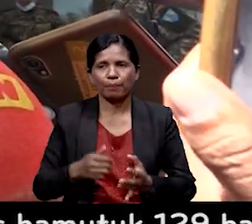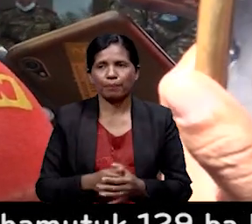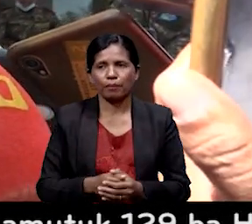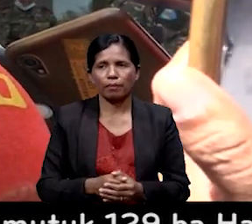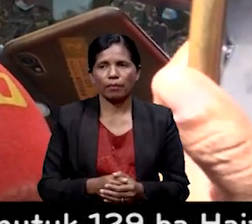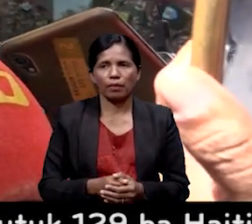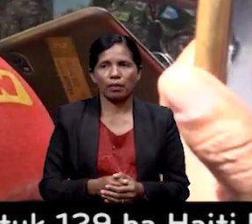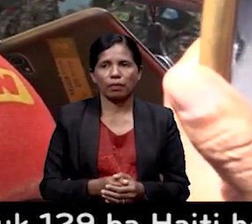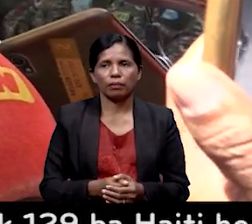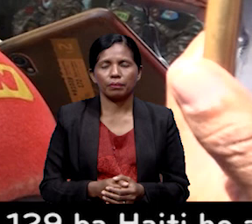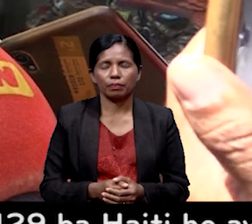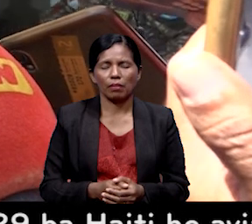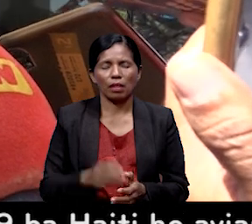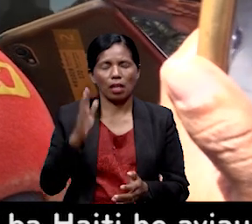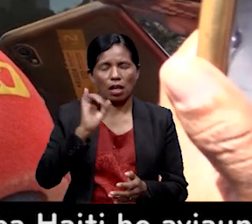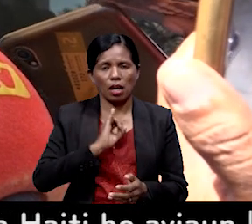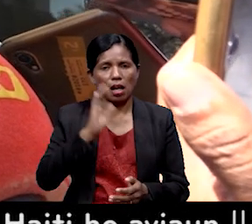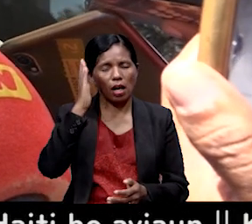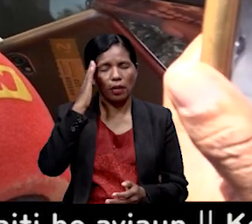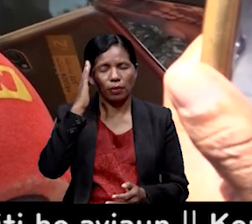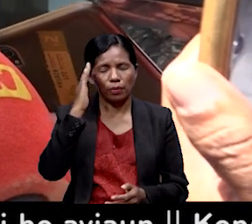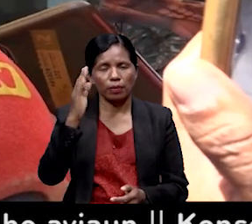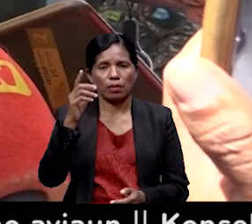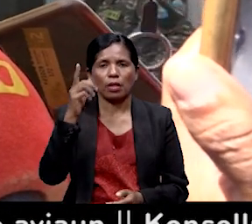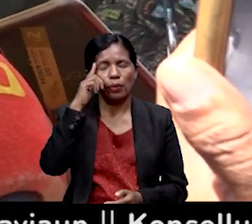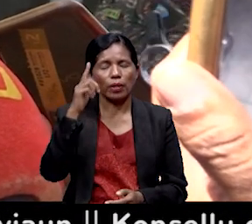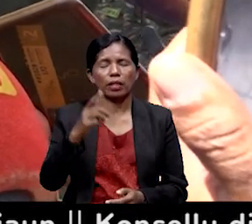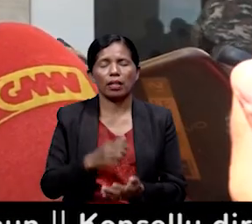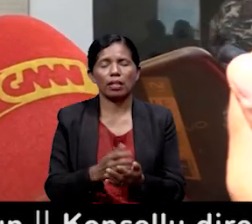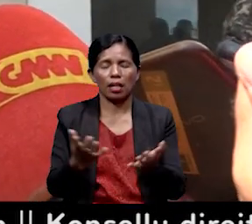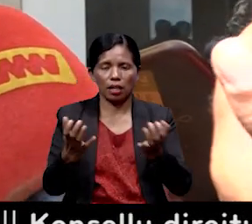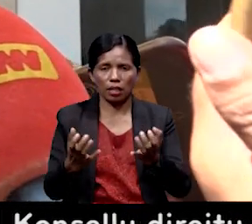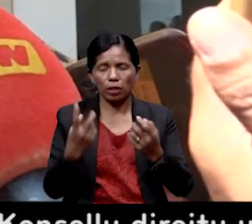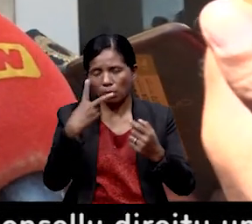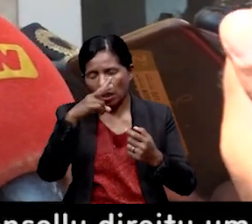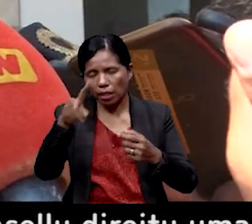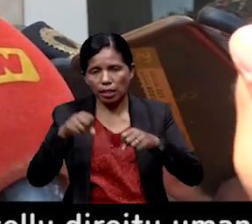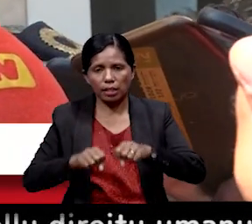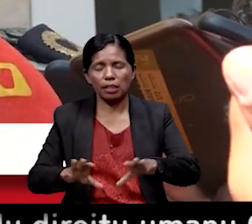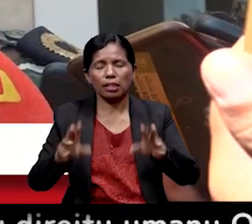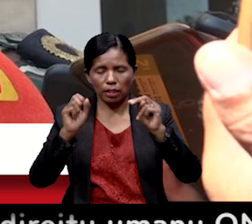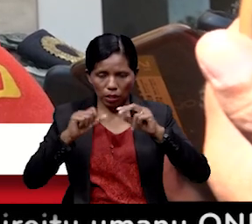kata hakarak lakuhi, investimento batasi ne tem que lá. Rorua ne condição